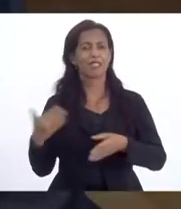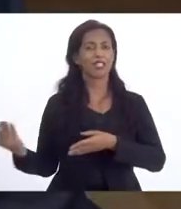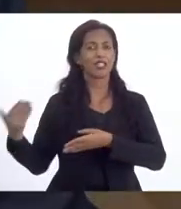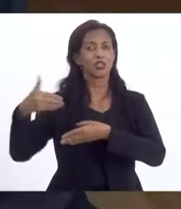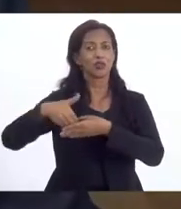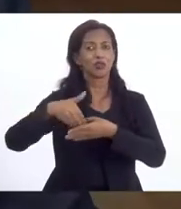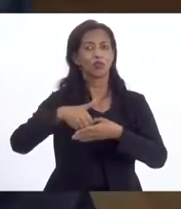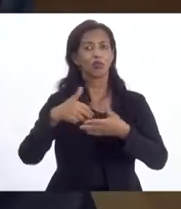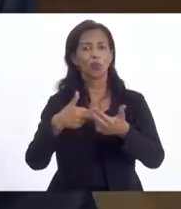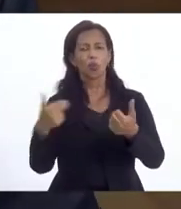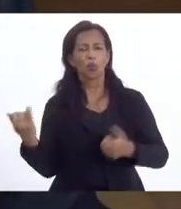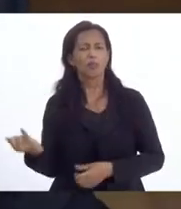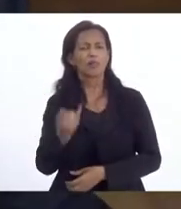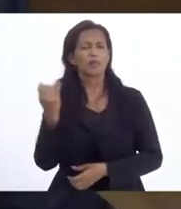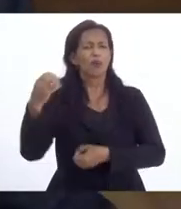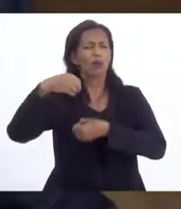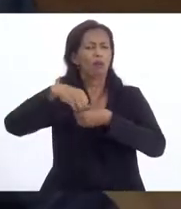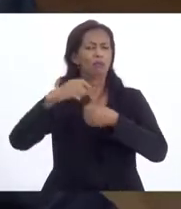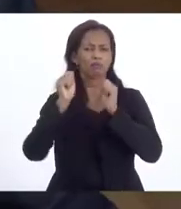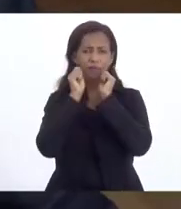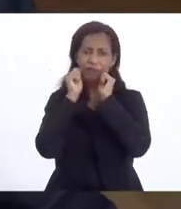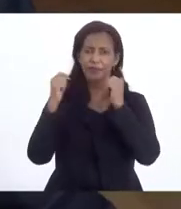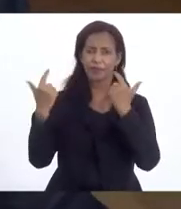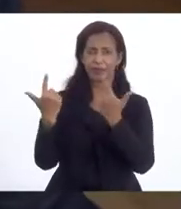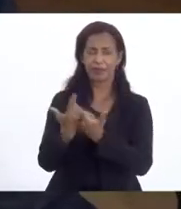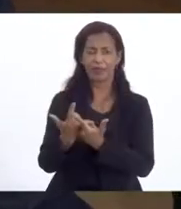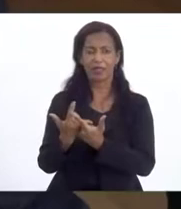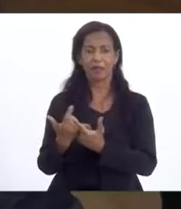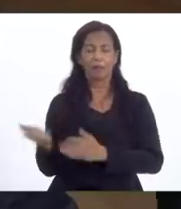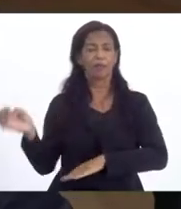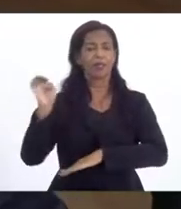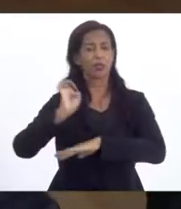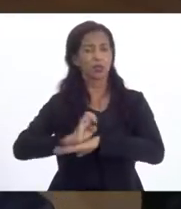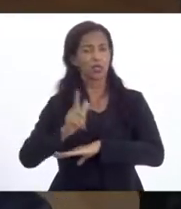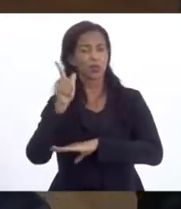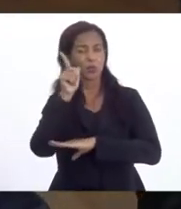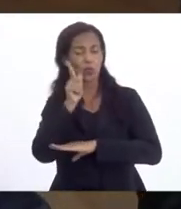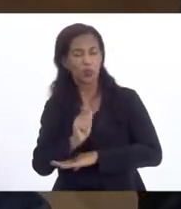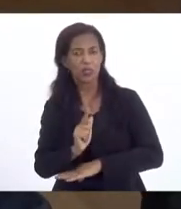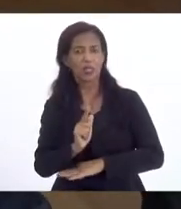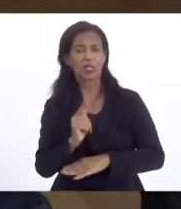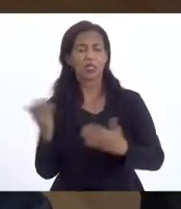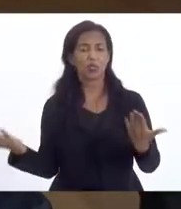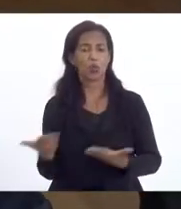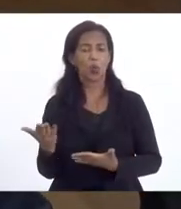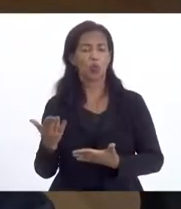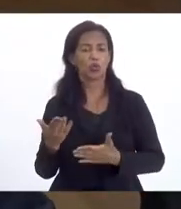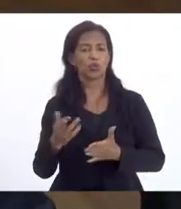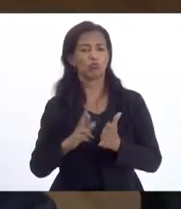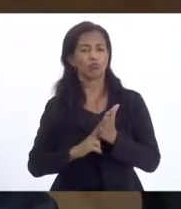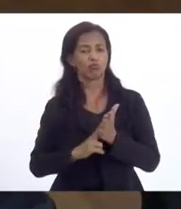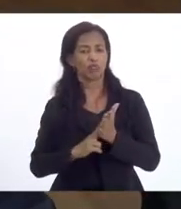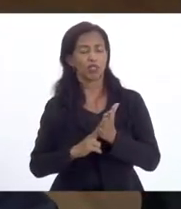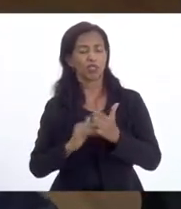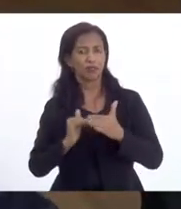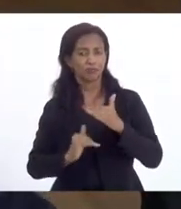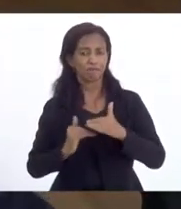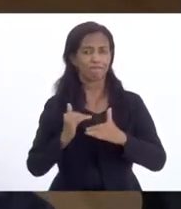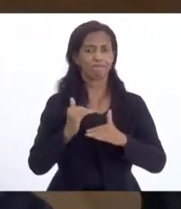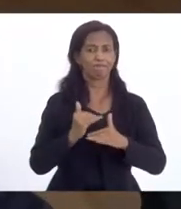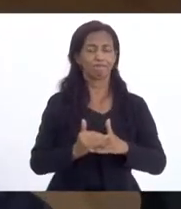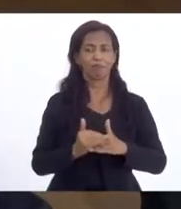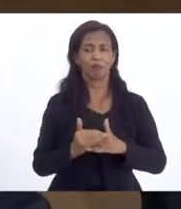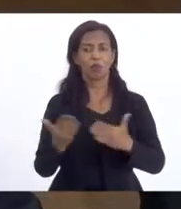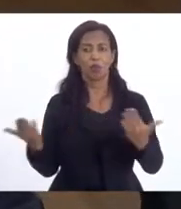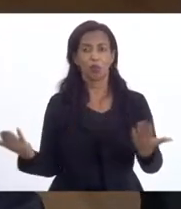coisas importantes na Assembleia para que o Estado pudesse aderir ao regime de recuperação. Pois, nos primeiros 3 anos,